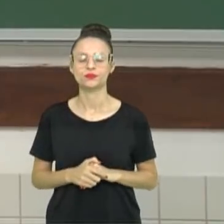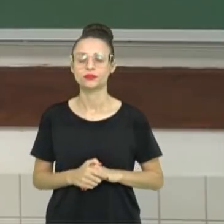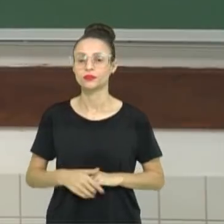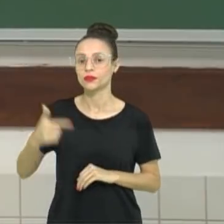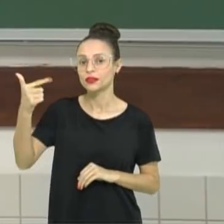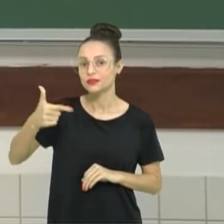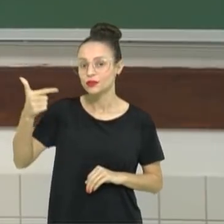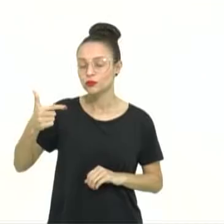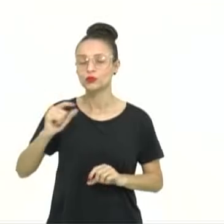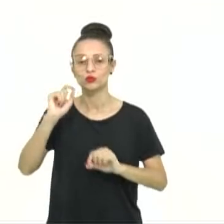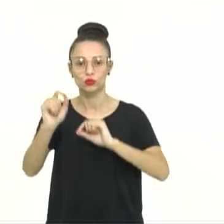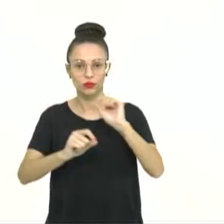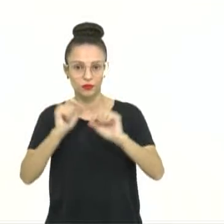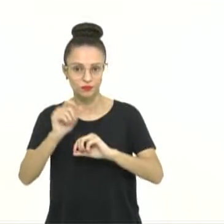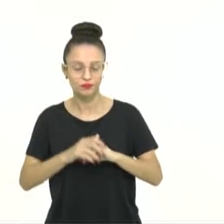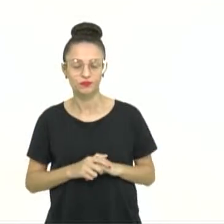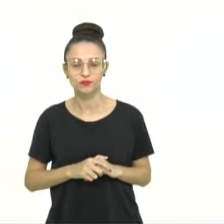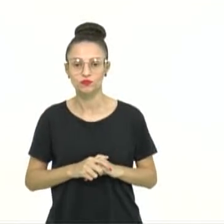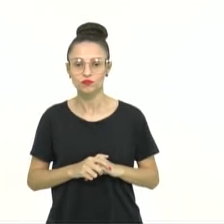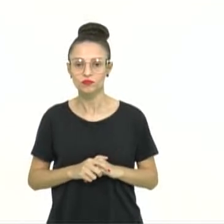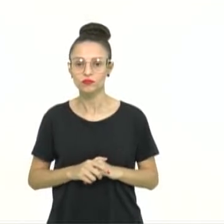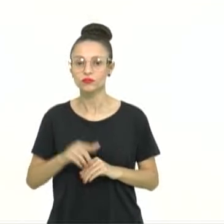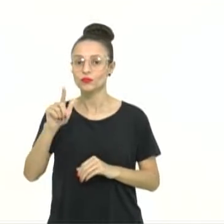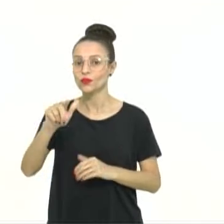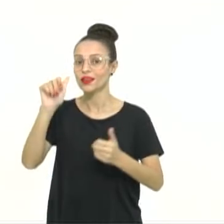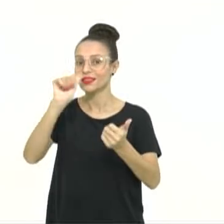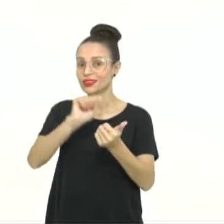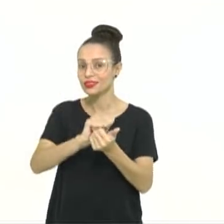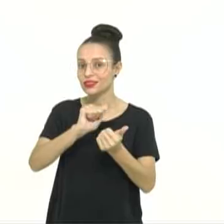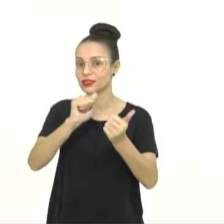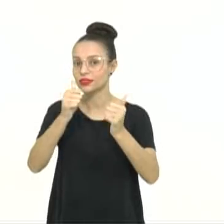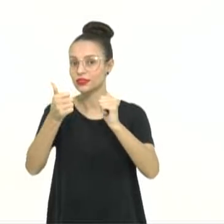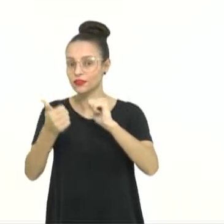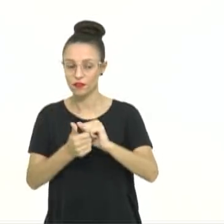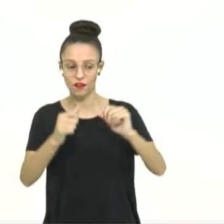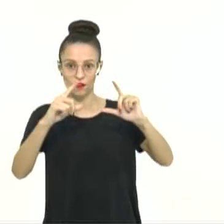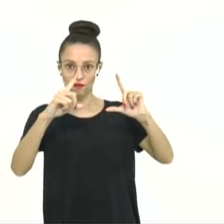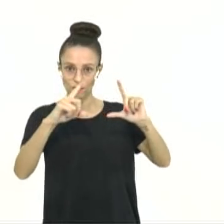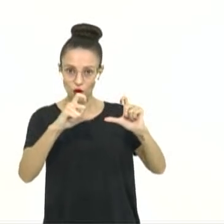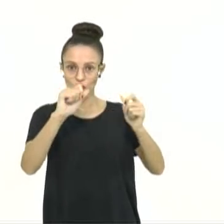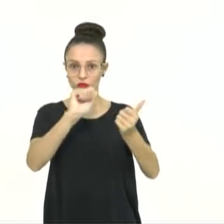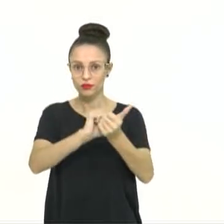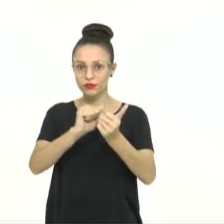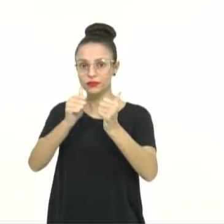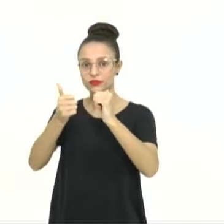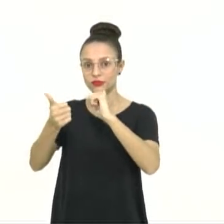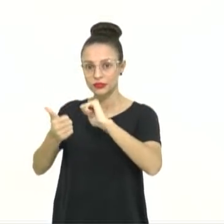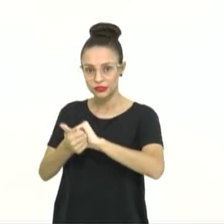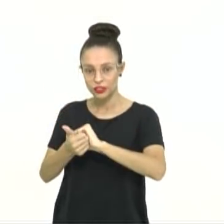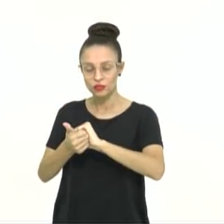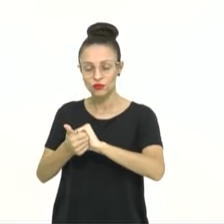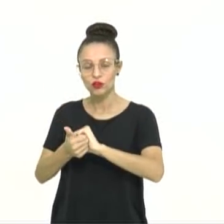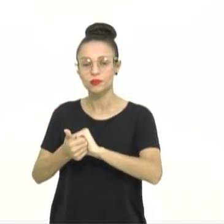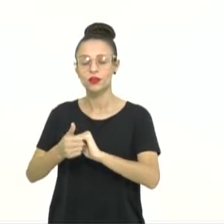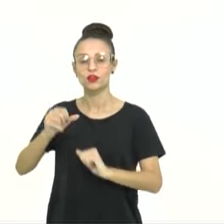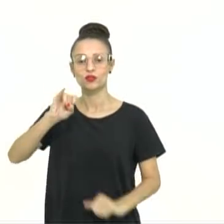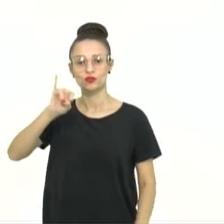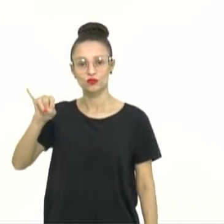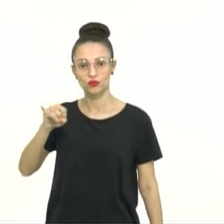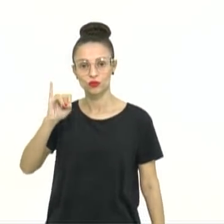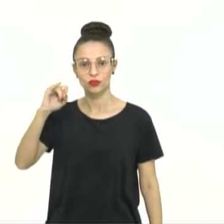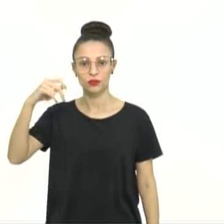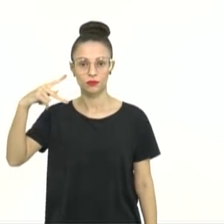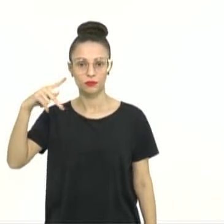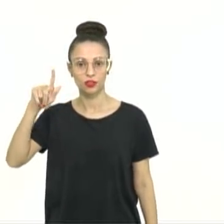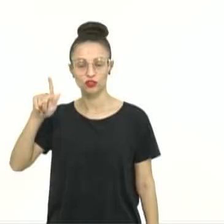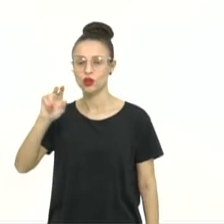em seguida, você vai transformar essa foto na extensão JPG